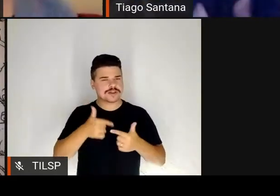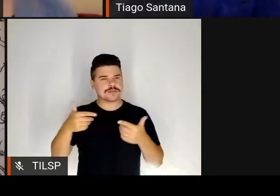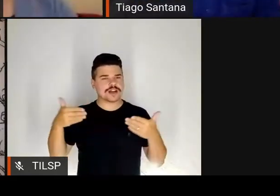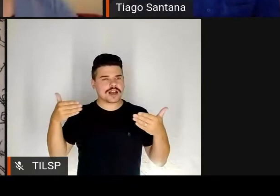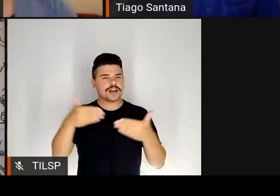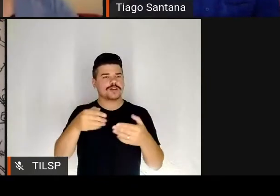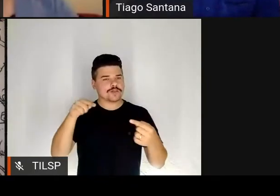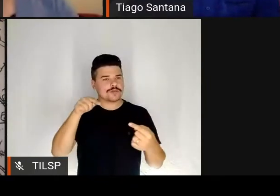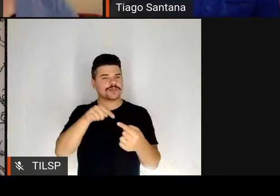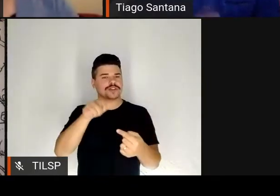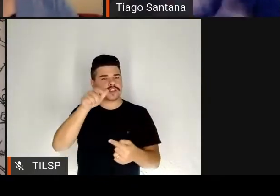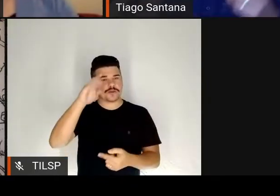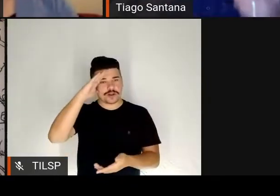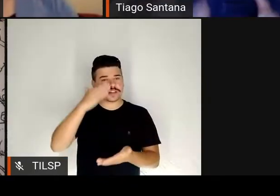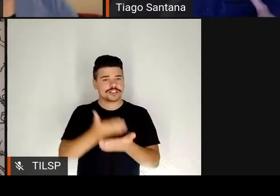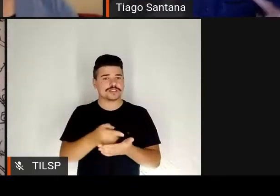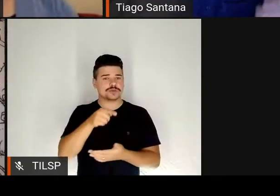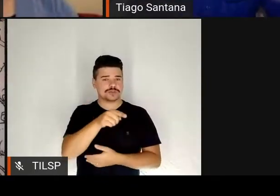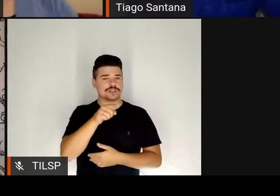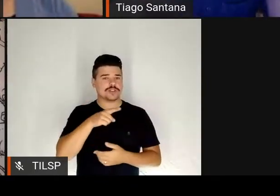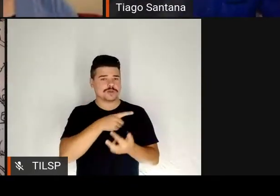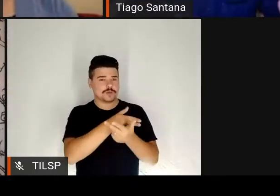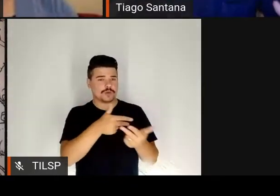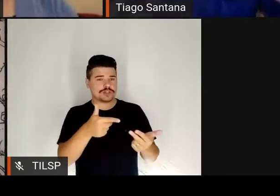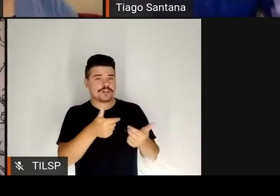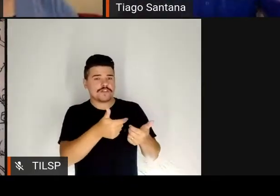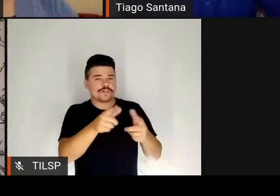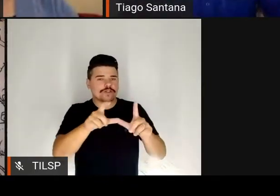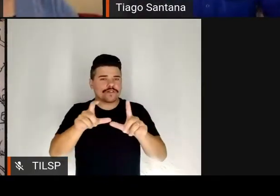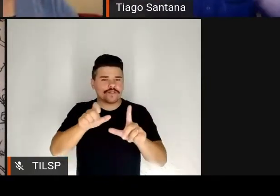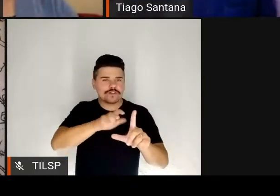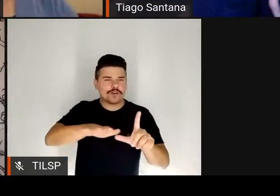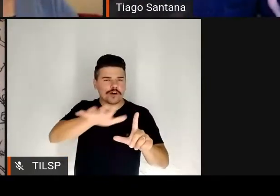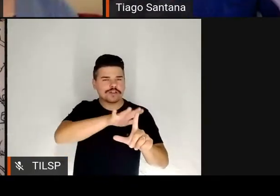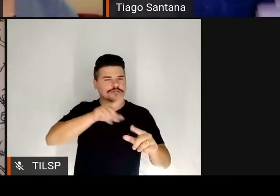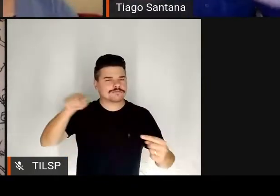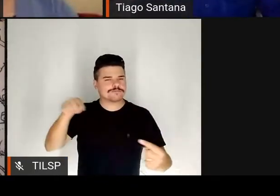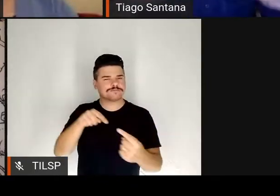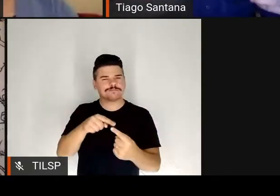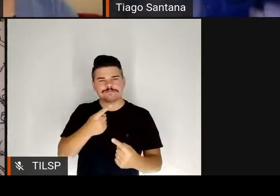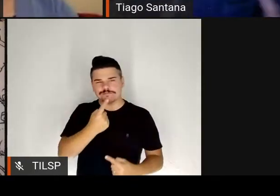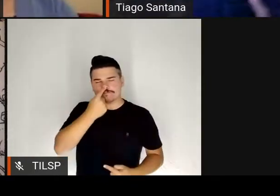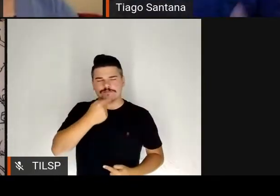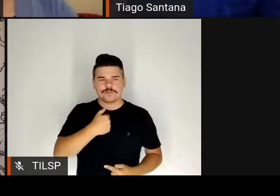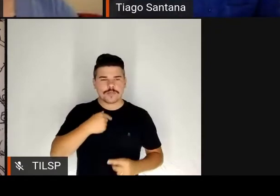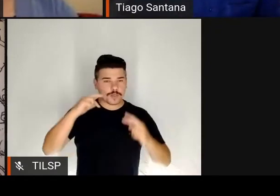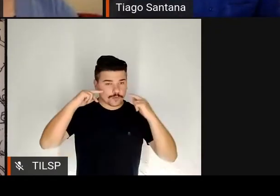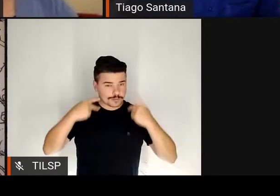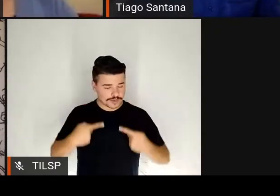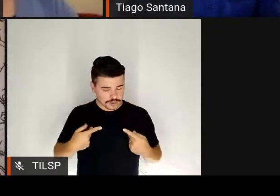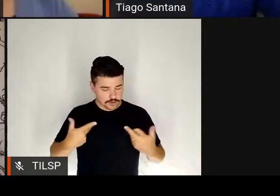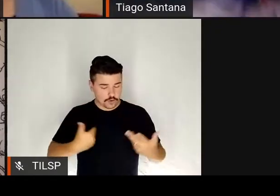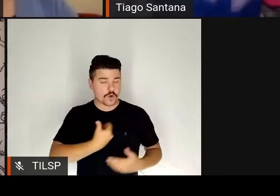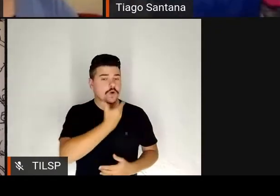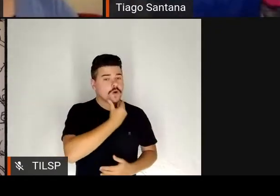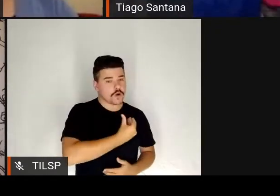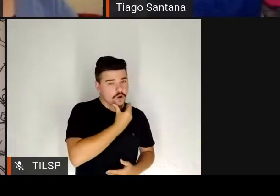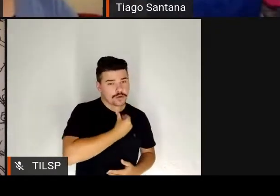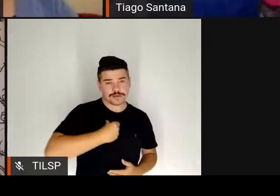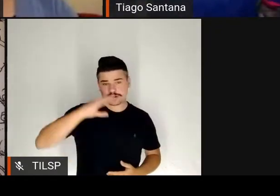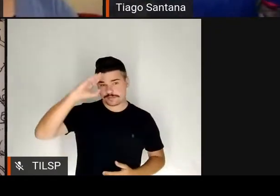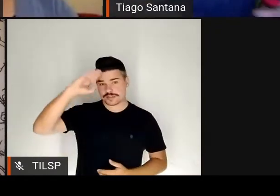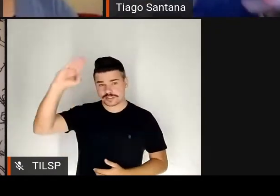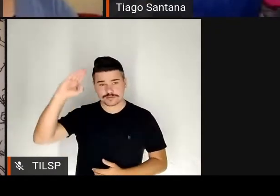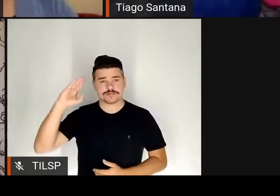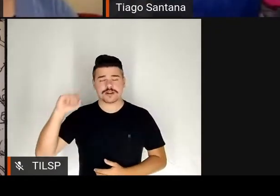eu acredito, com a fotografia que eu acredito, que é essa fotografia densa, que mergulha e que é humana, e que o homem é o essencial,